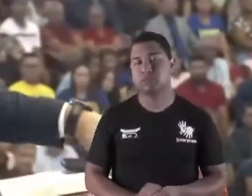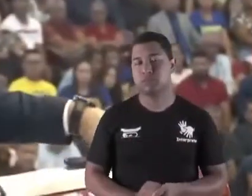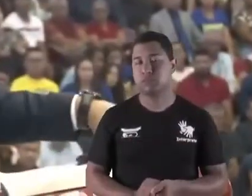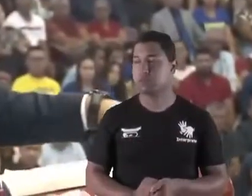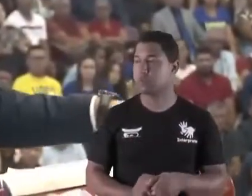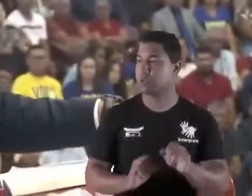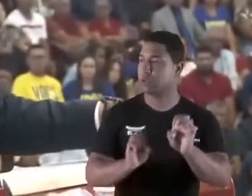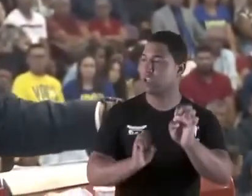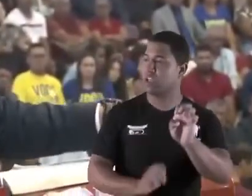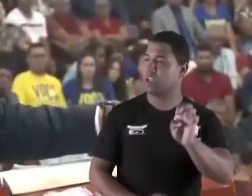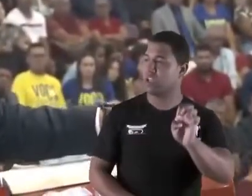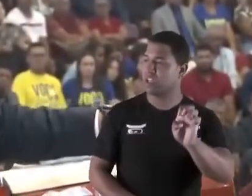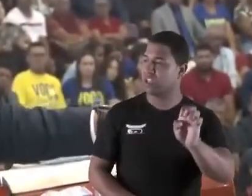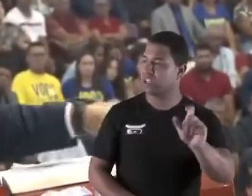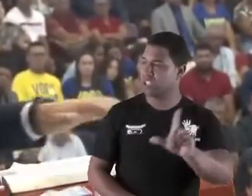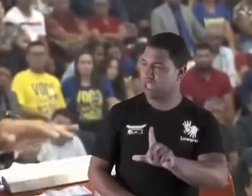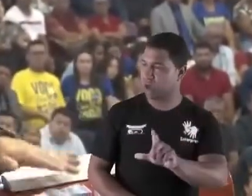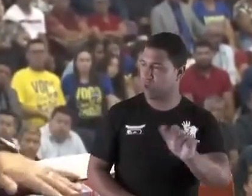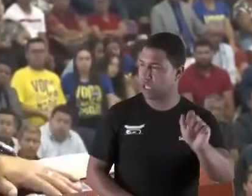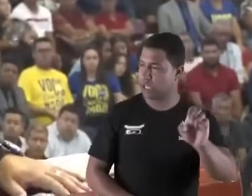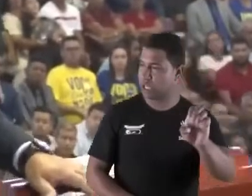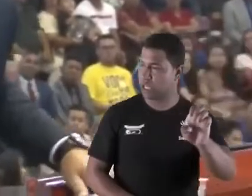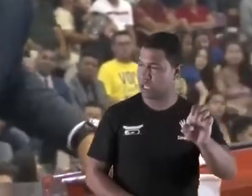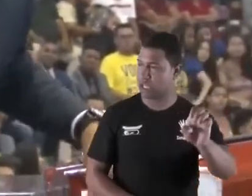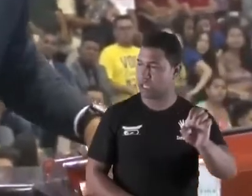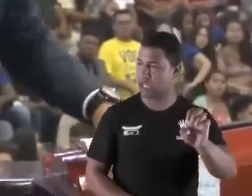Ezequiel não caiu para trás.